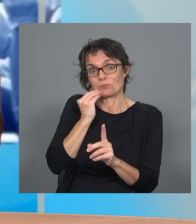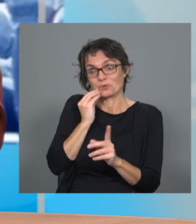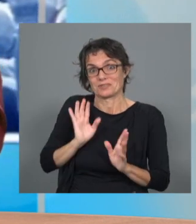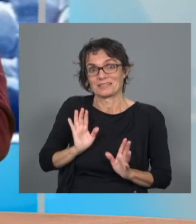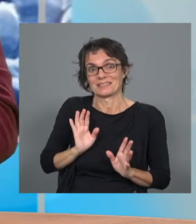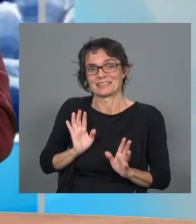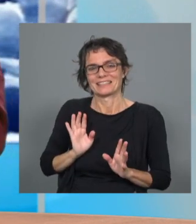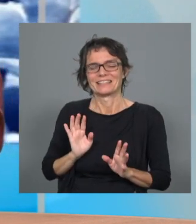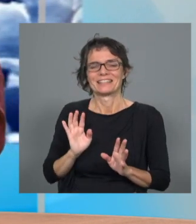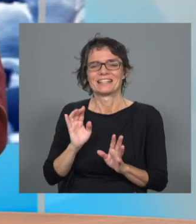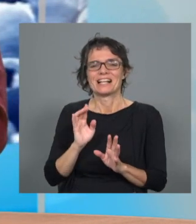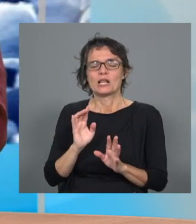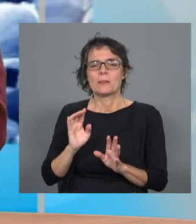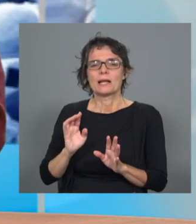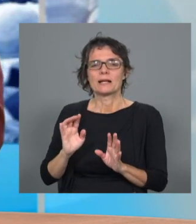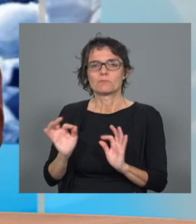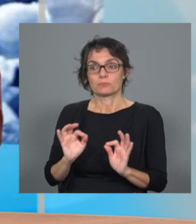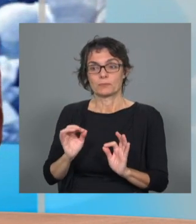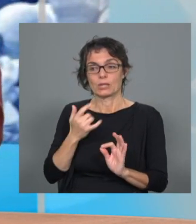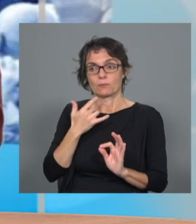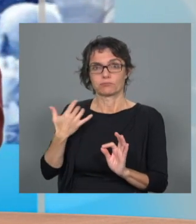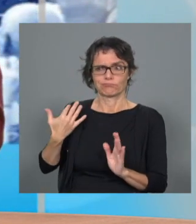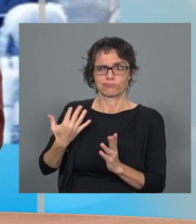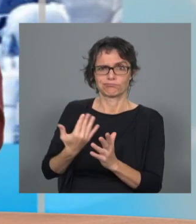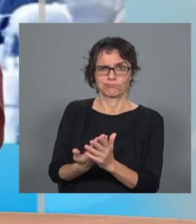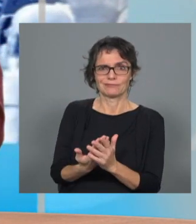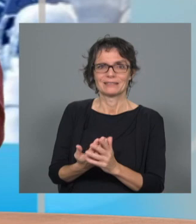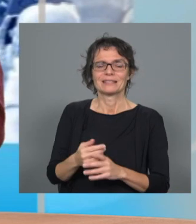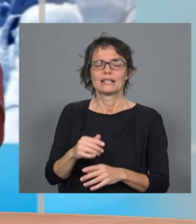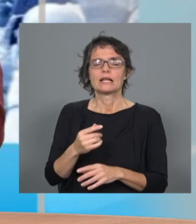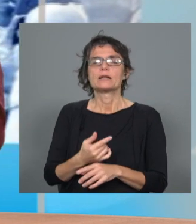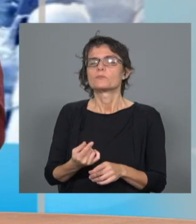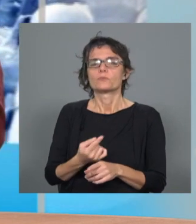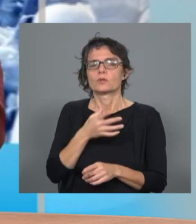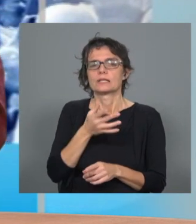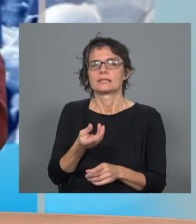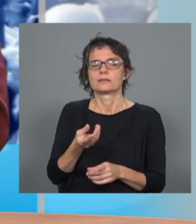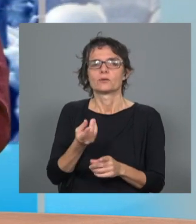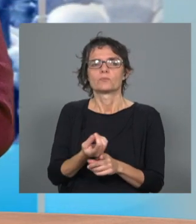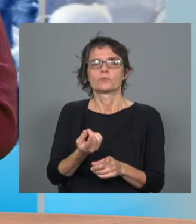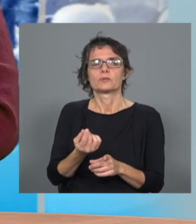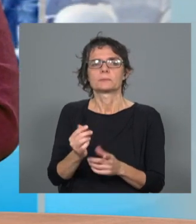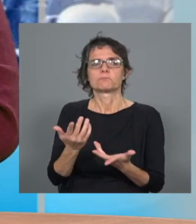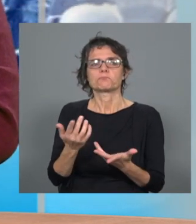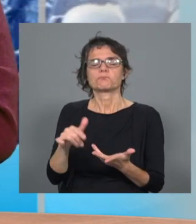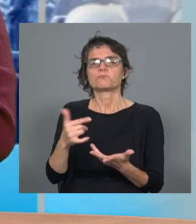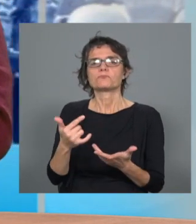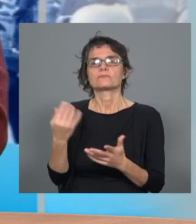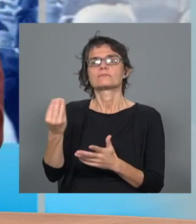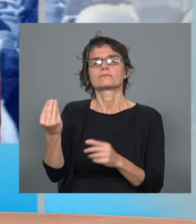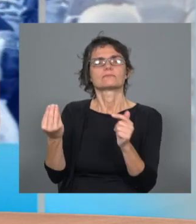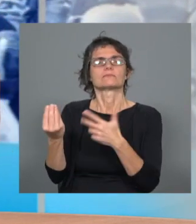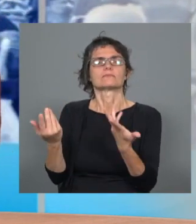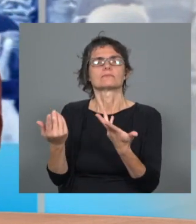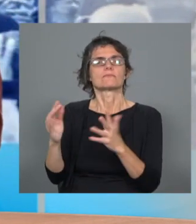e já de algum tempo é esta parte. Isto porque a forma e a prioridade que é dada à juventude na Diocese de